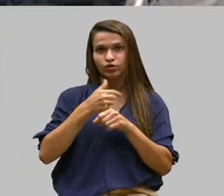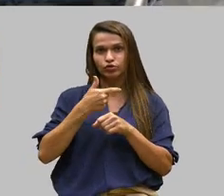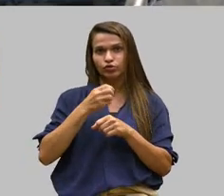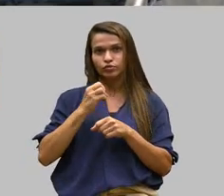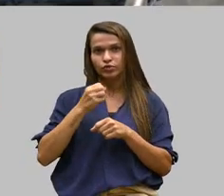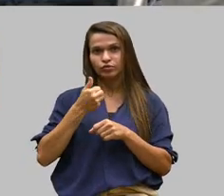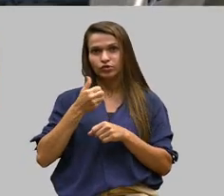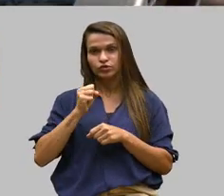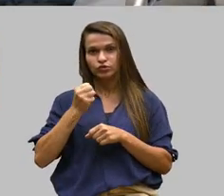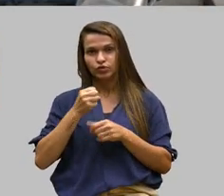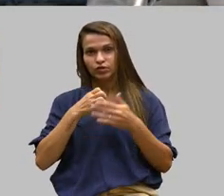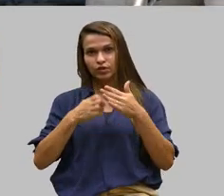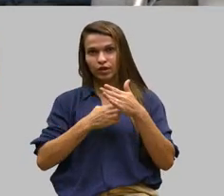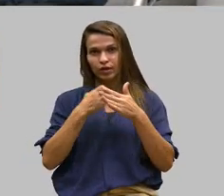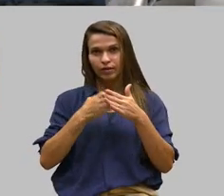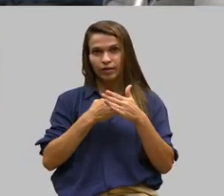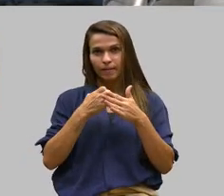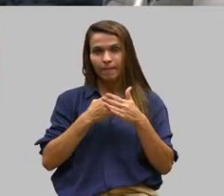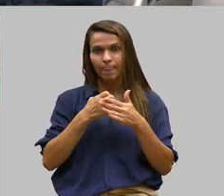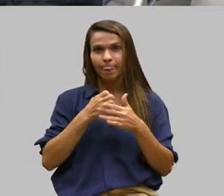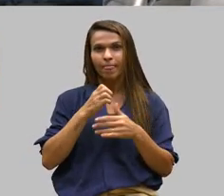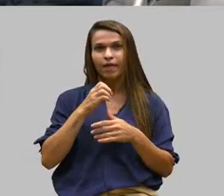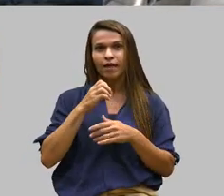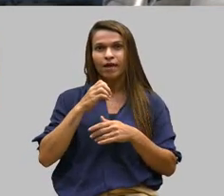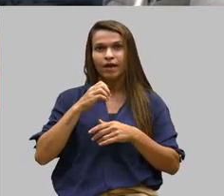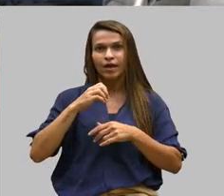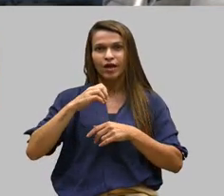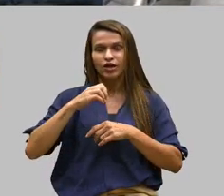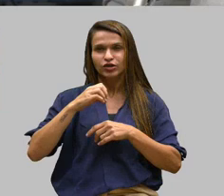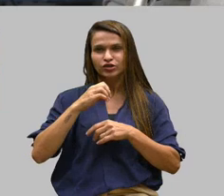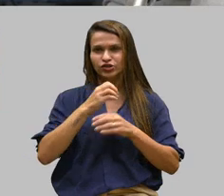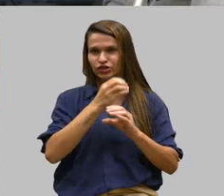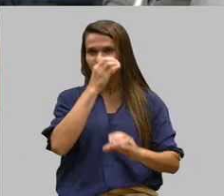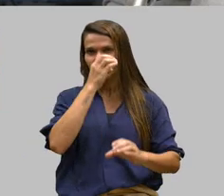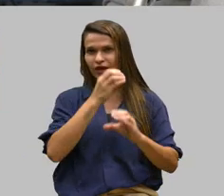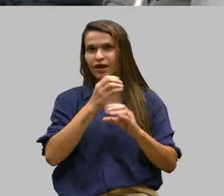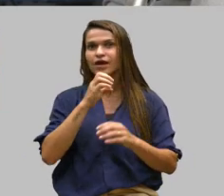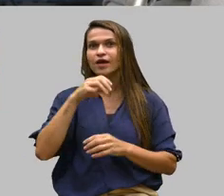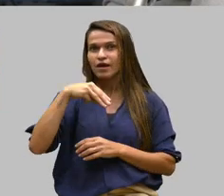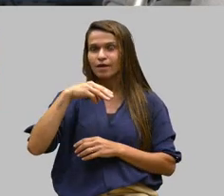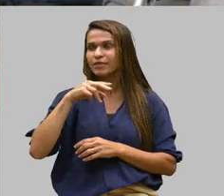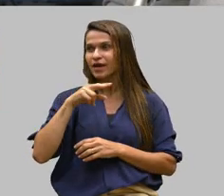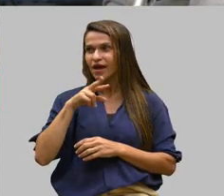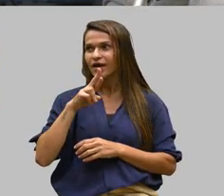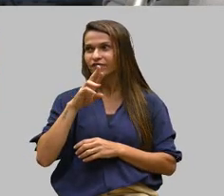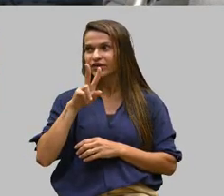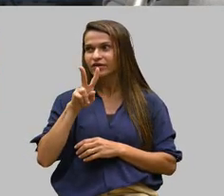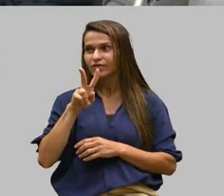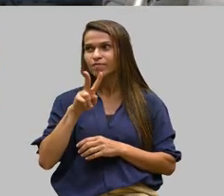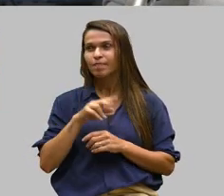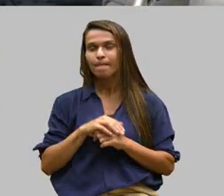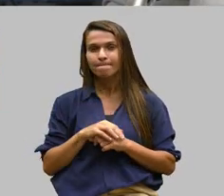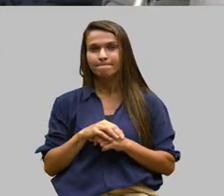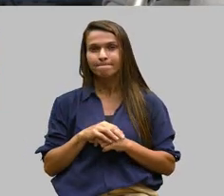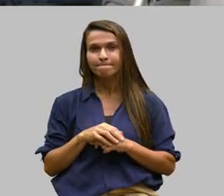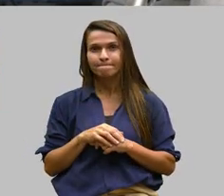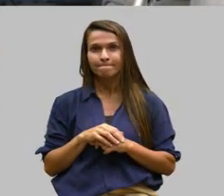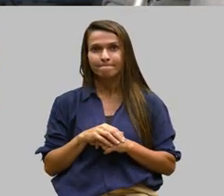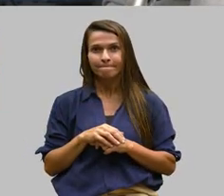na Empresa MRV Engenharia hoje sou colaborador da empresa